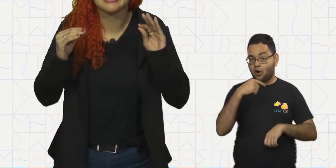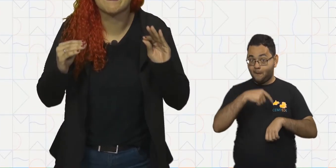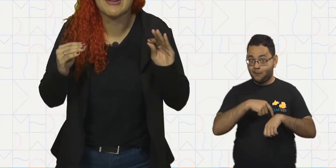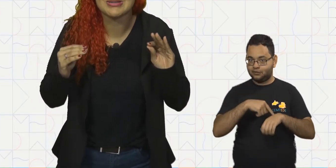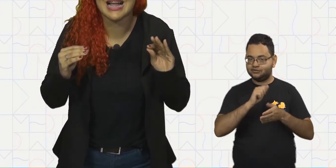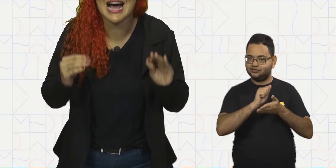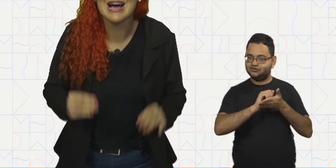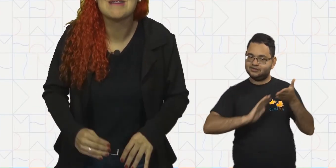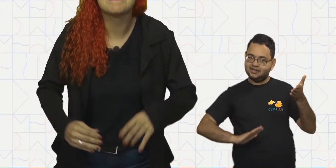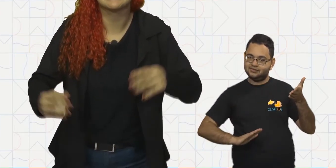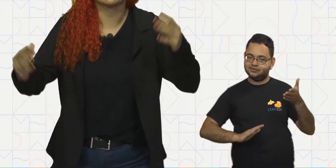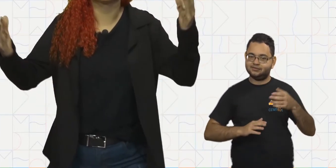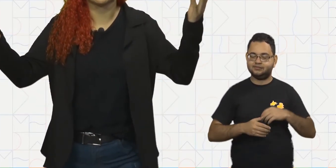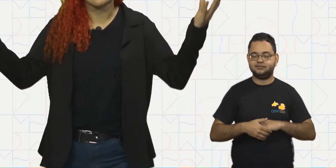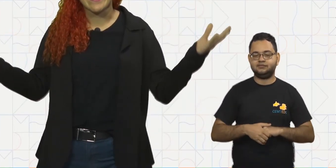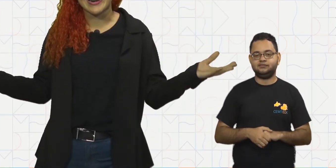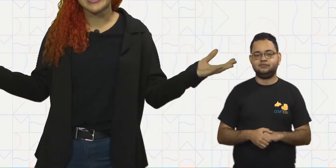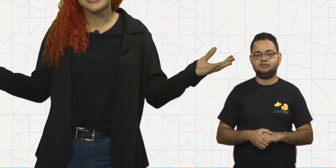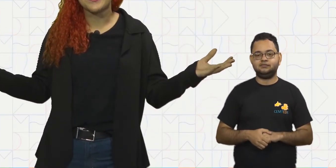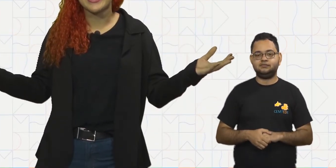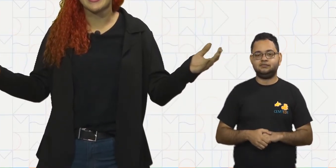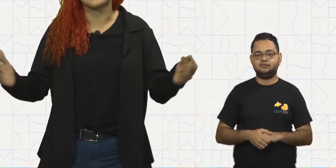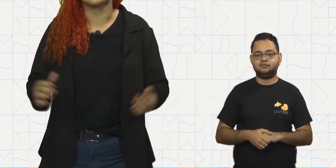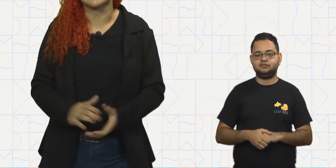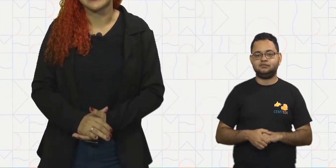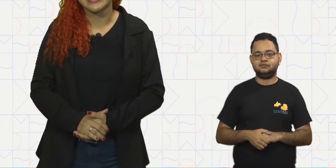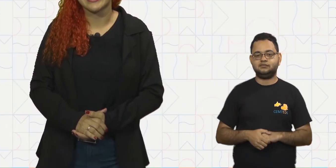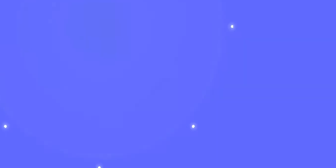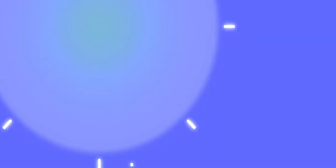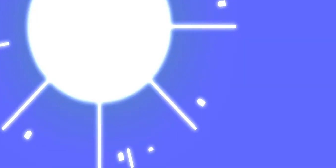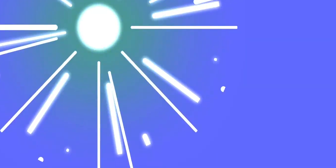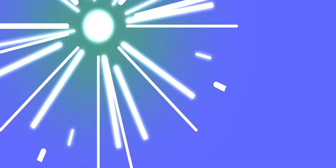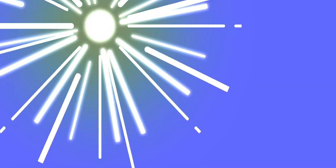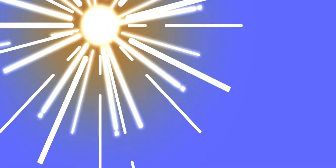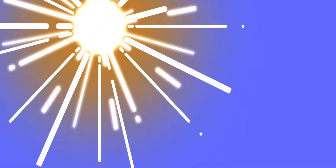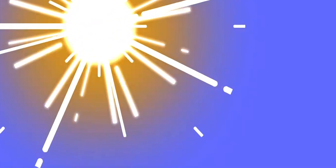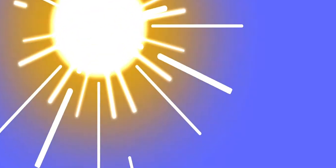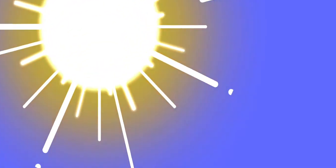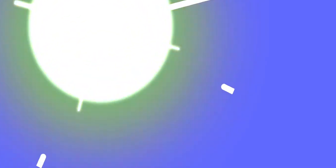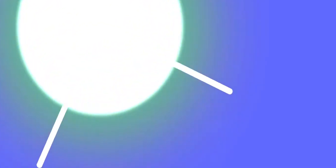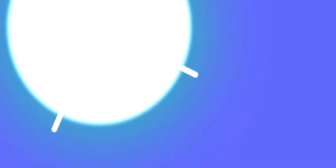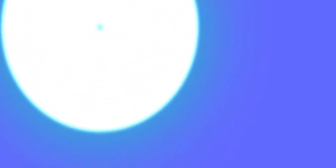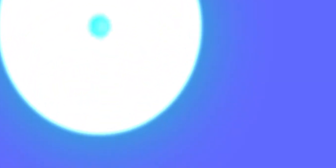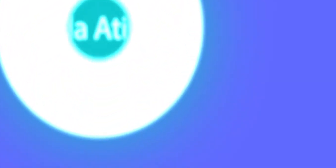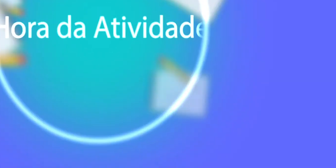de hoje então vamos lá para nossa hora na atividade 1